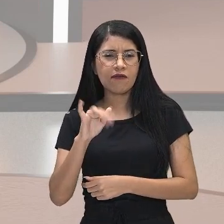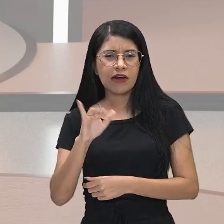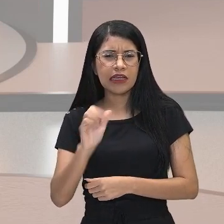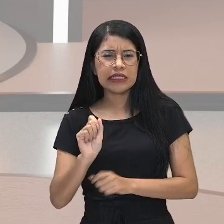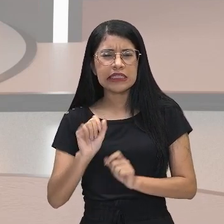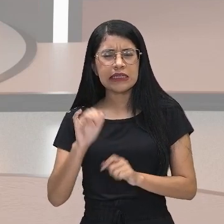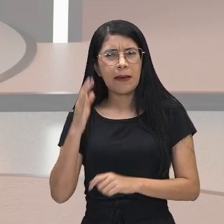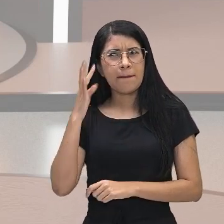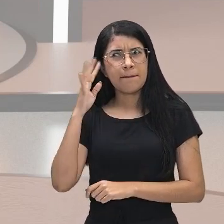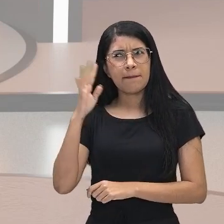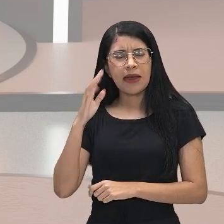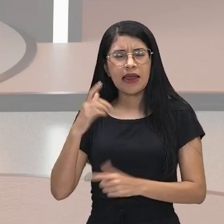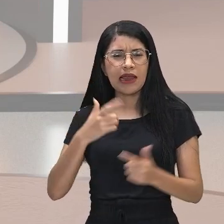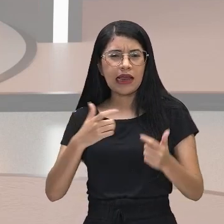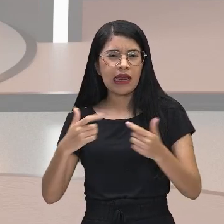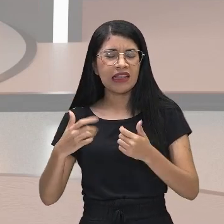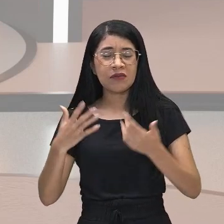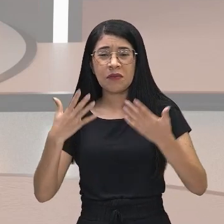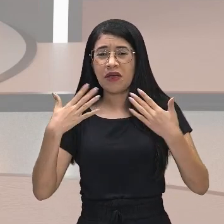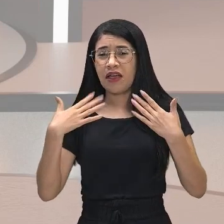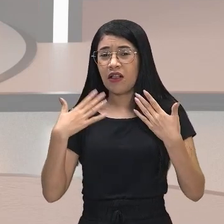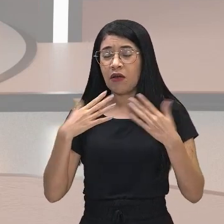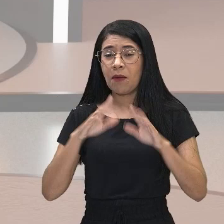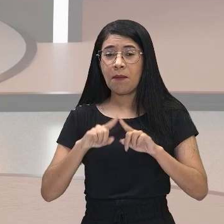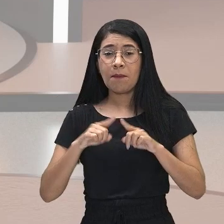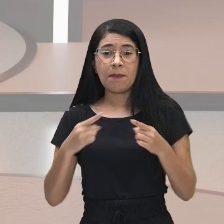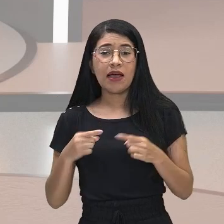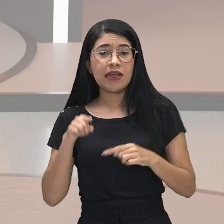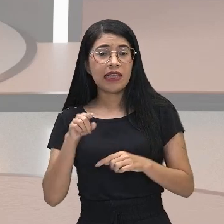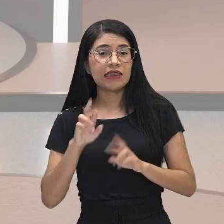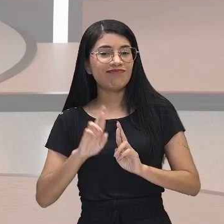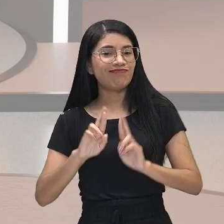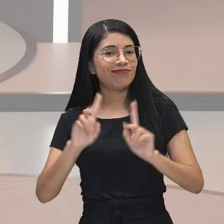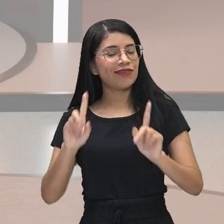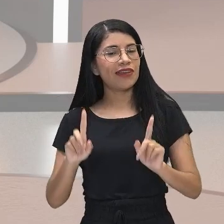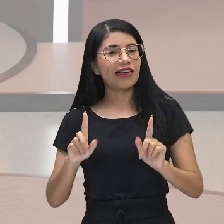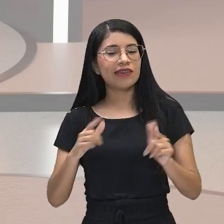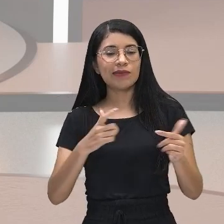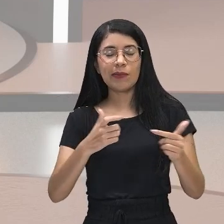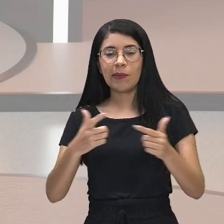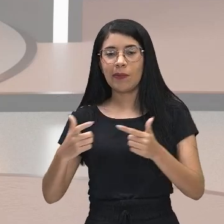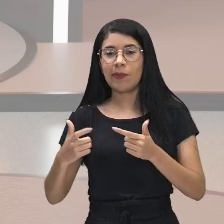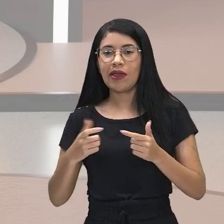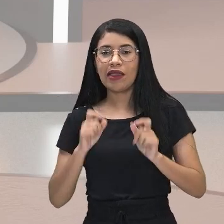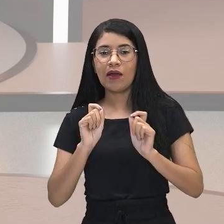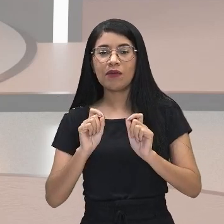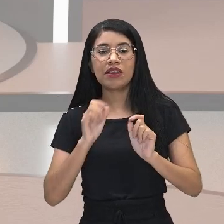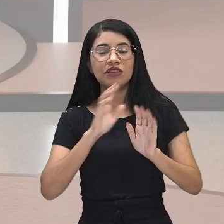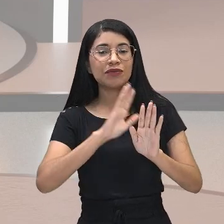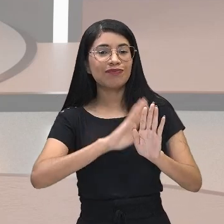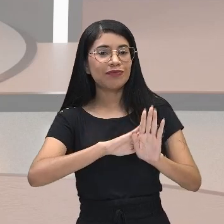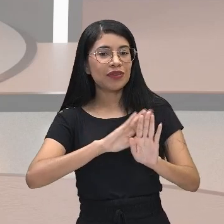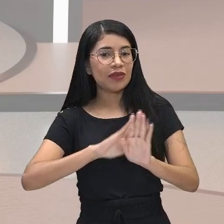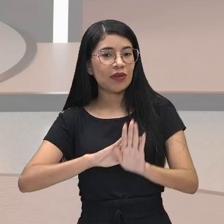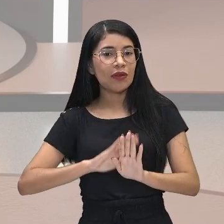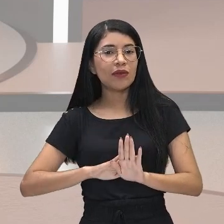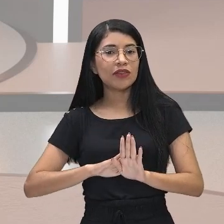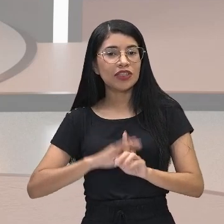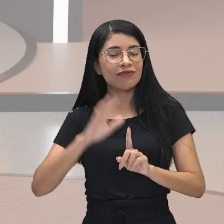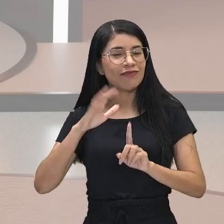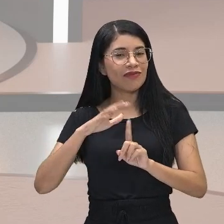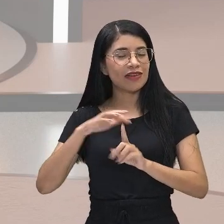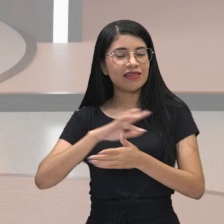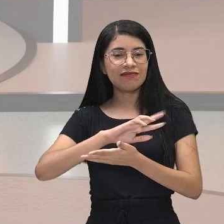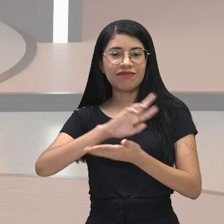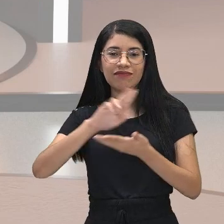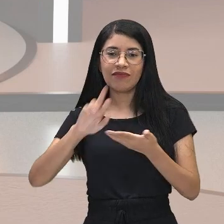gente pensa em algo quente, não é, pessoal? Mas essa guerra foi diferente. Foi uma guerra no campo ideológico por áreas de influência. E a gente